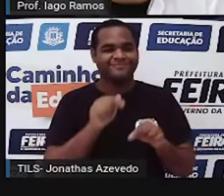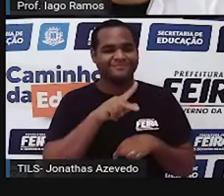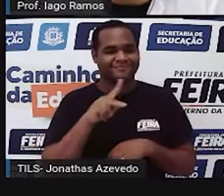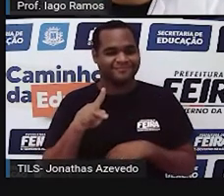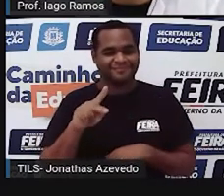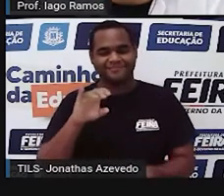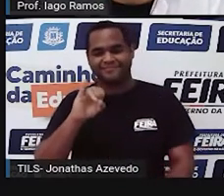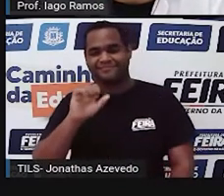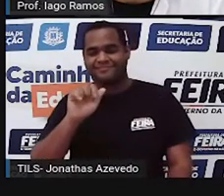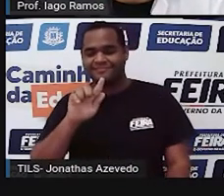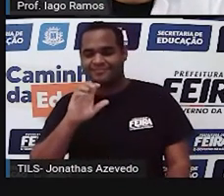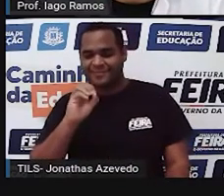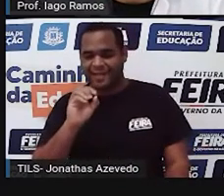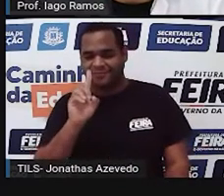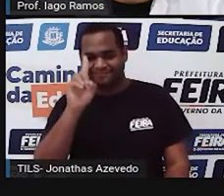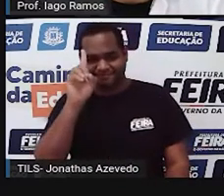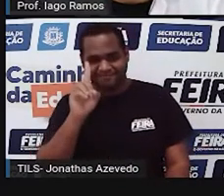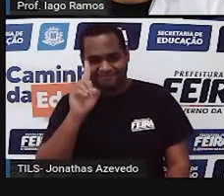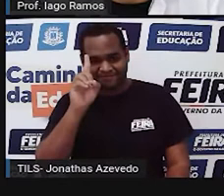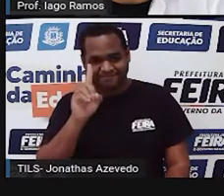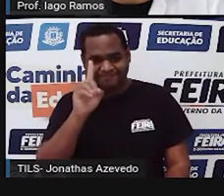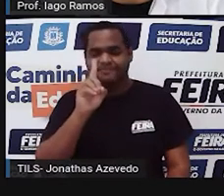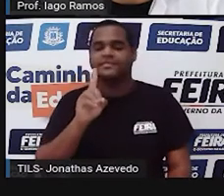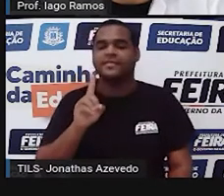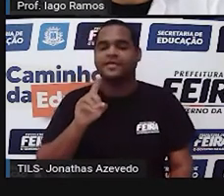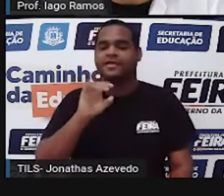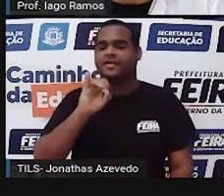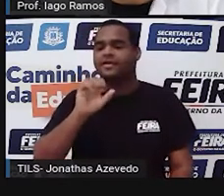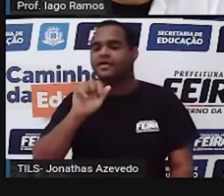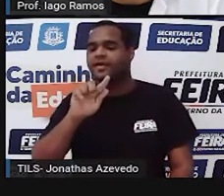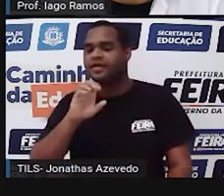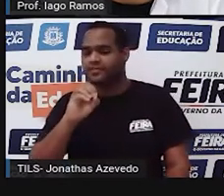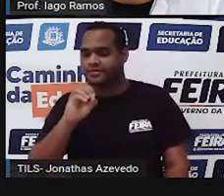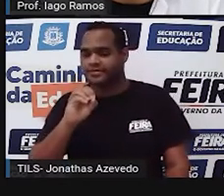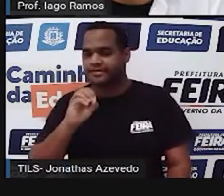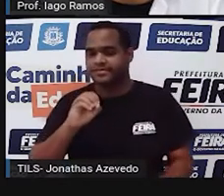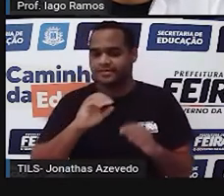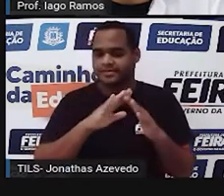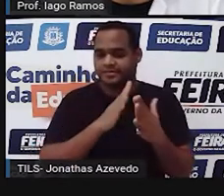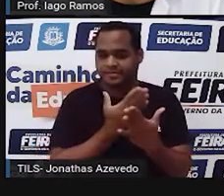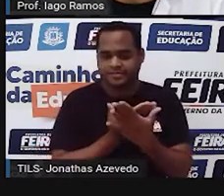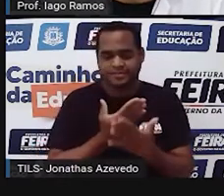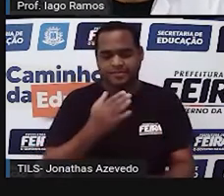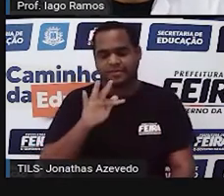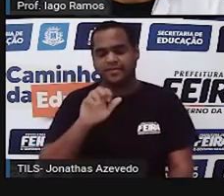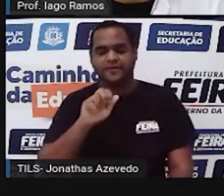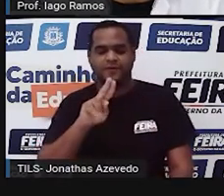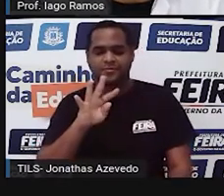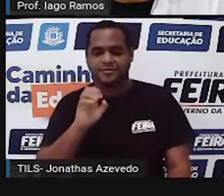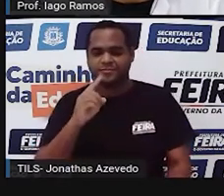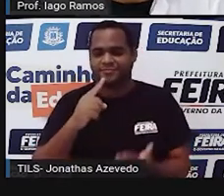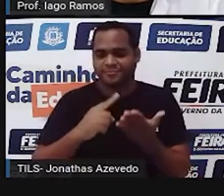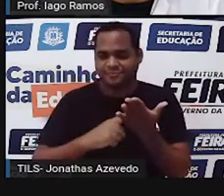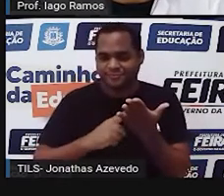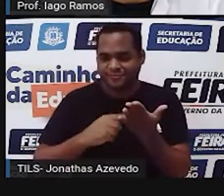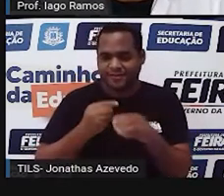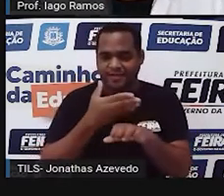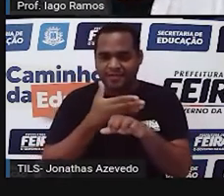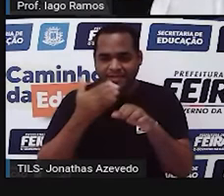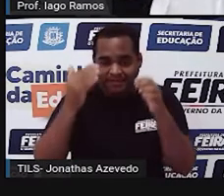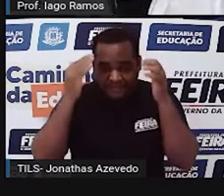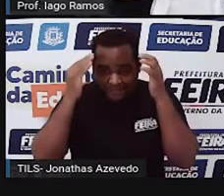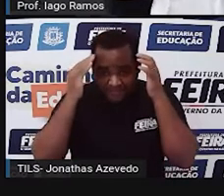M vem lá da escola municipal Faustino Dias Lima Bom eu tenho pele branca o meu cabelo é preto